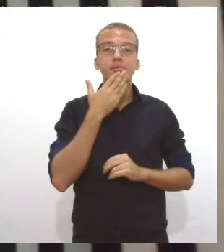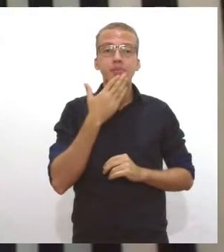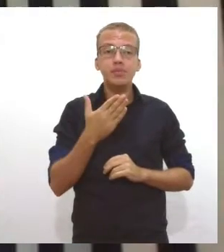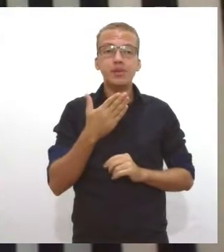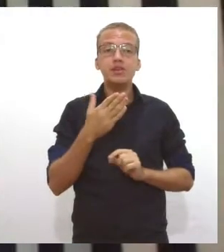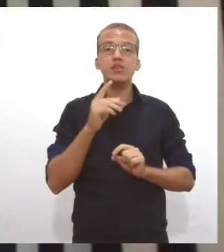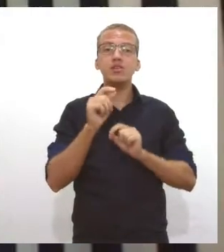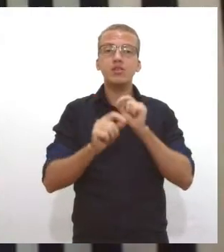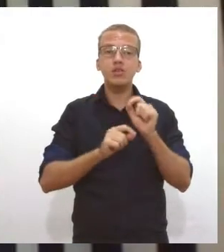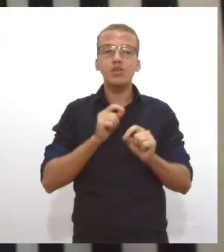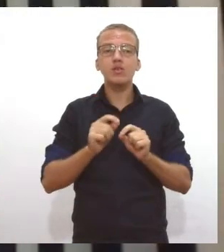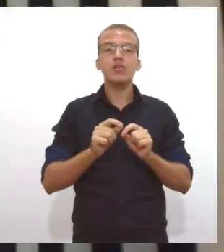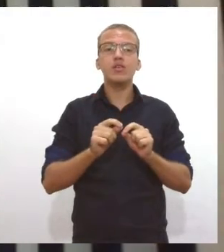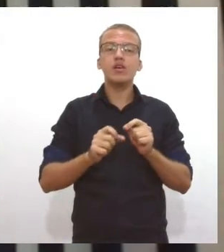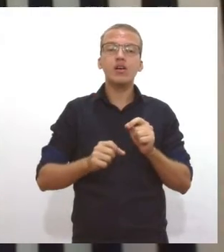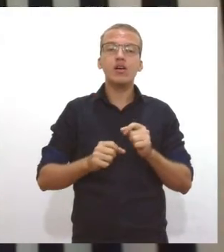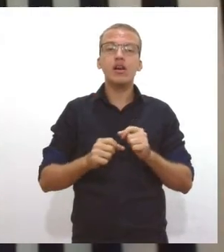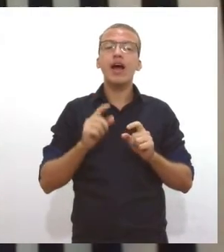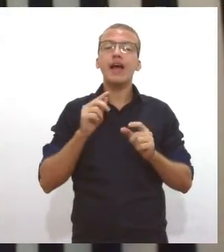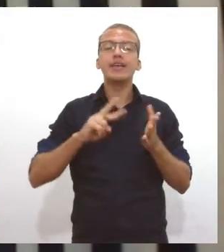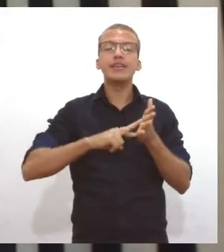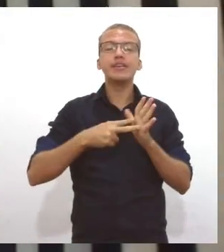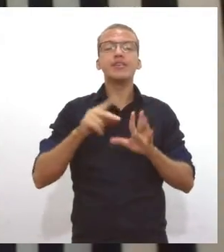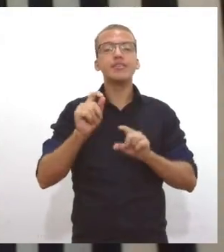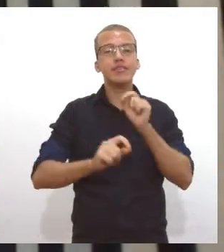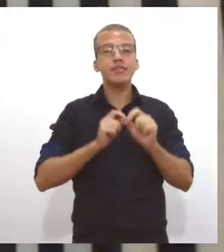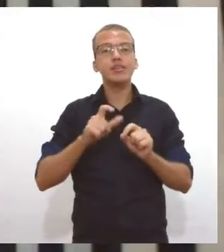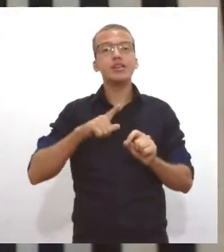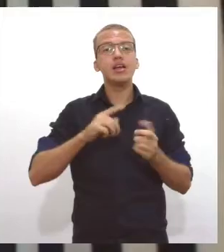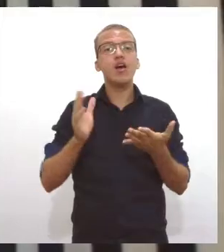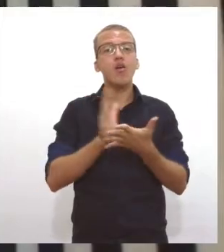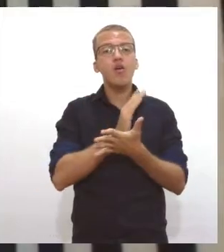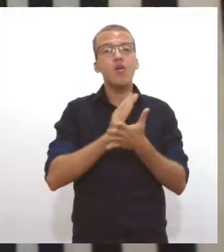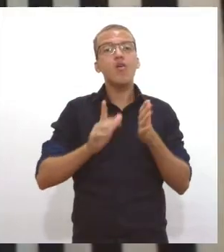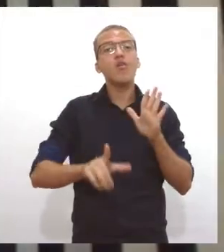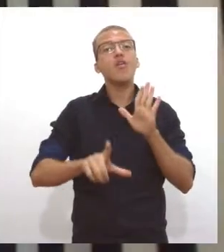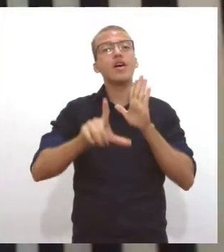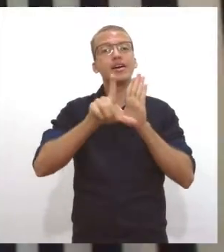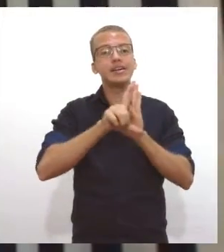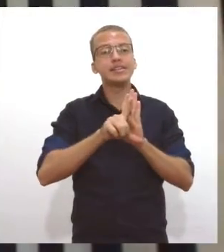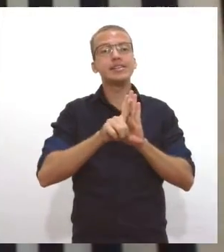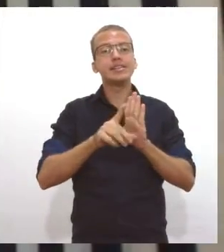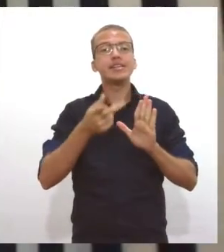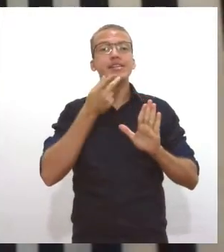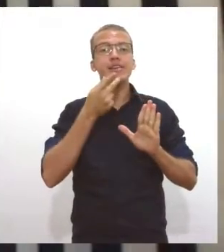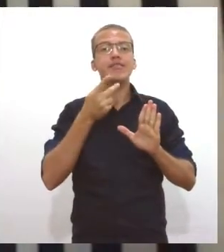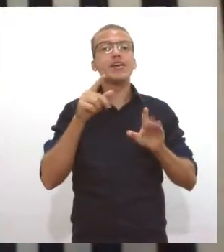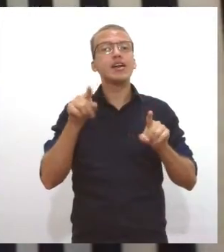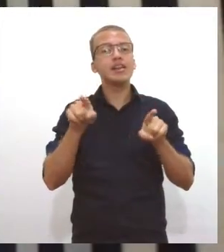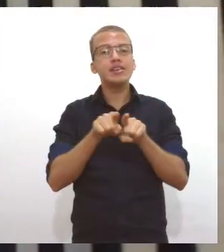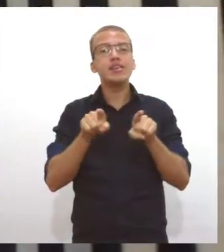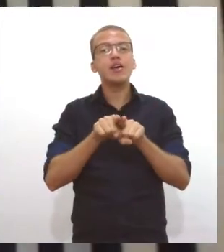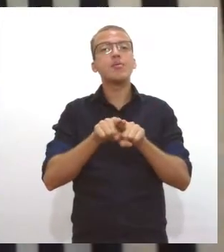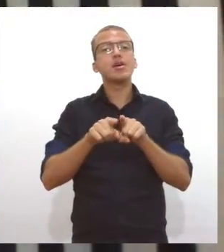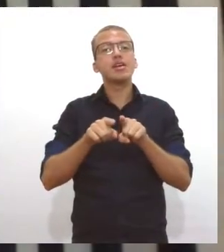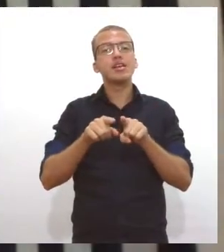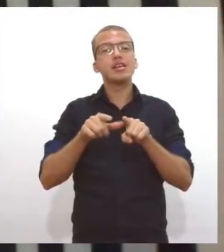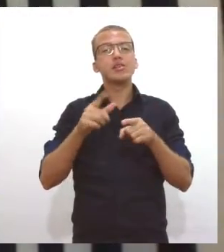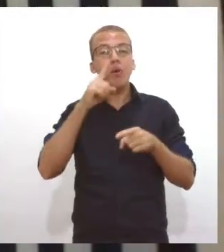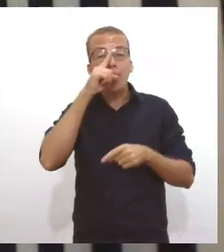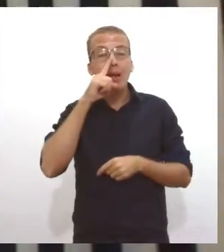ambiente de trabalho o que que eu tô dizendo aqui que já existe em inglês sobre a situação da insalubridade E se nós